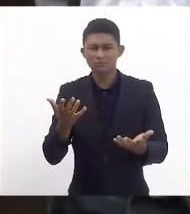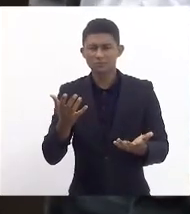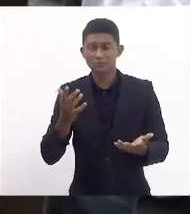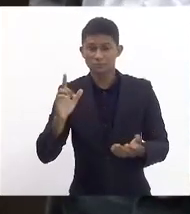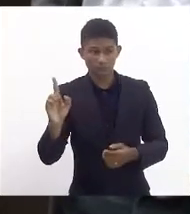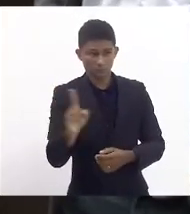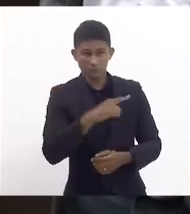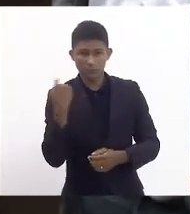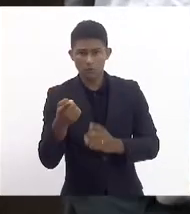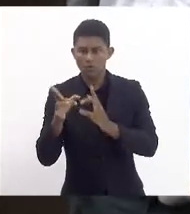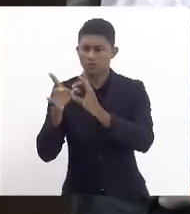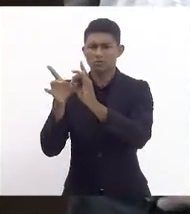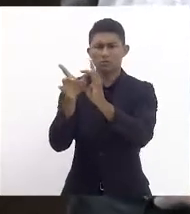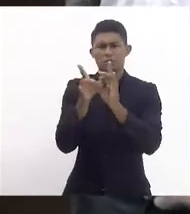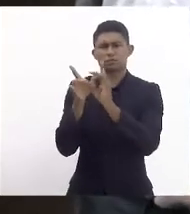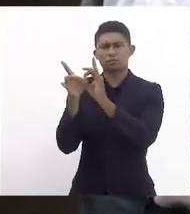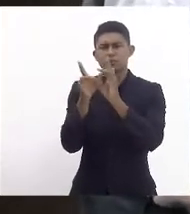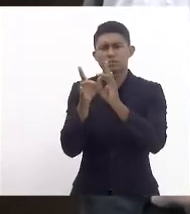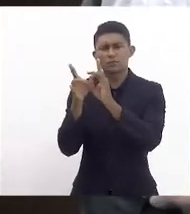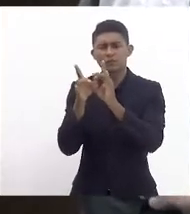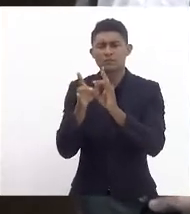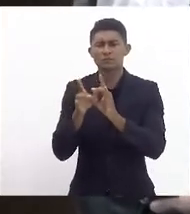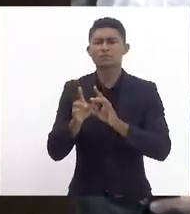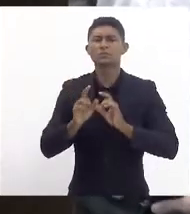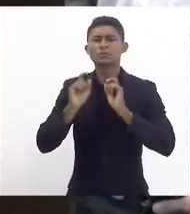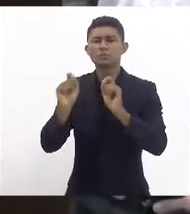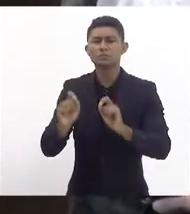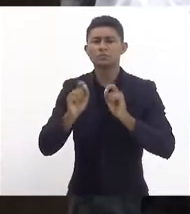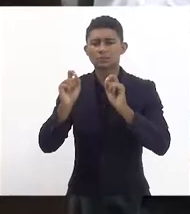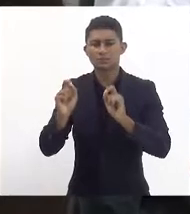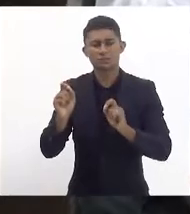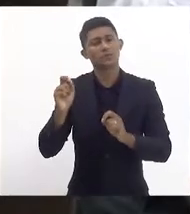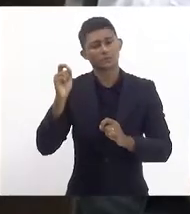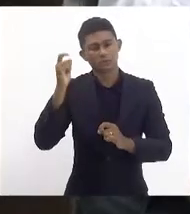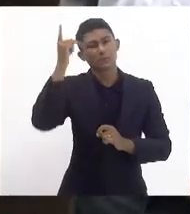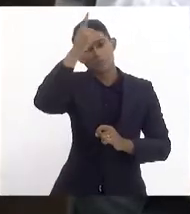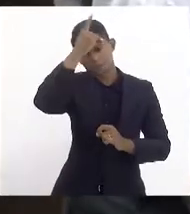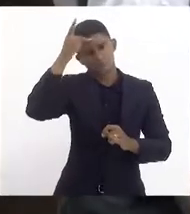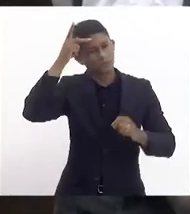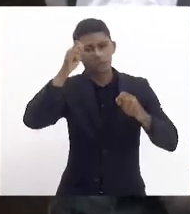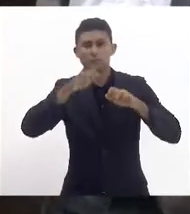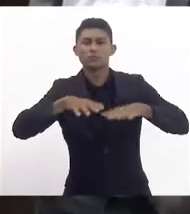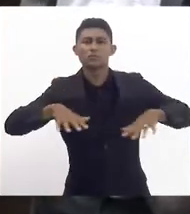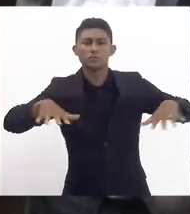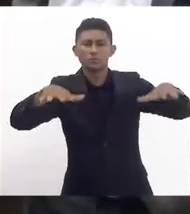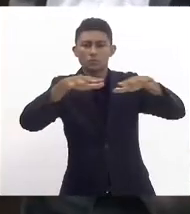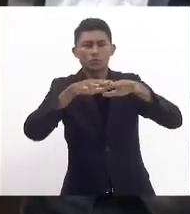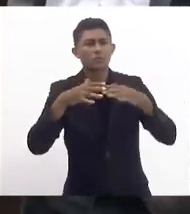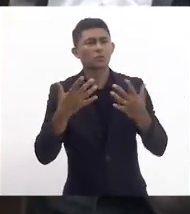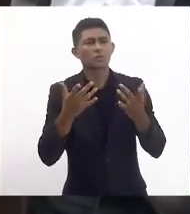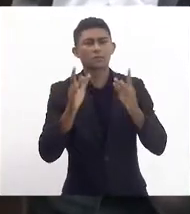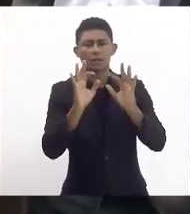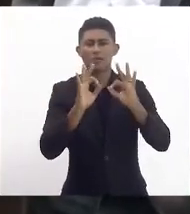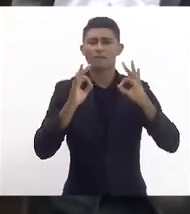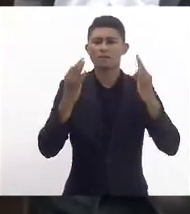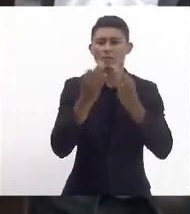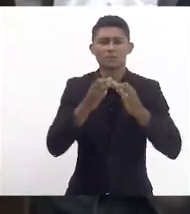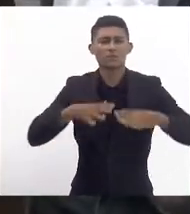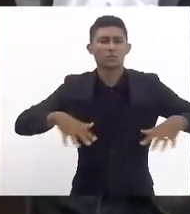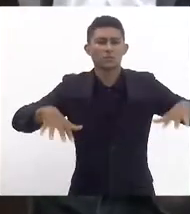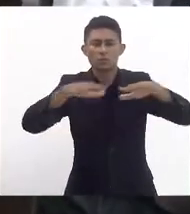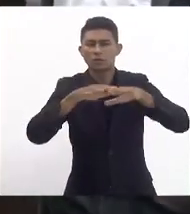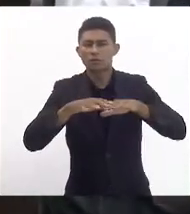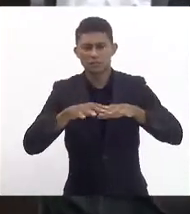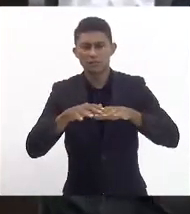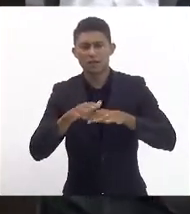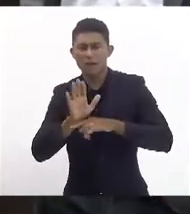unidos em prol do cidadão de bem, em prol das famílias, nós não permitiremos